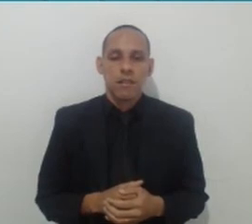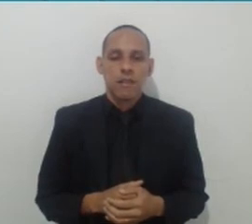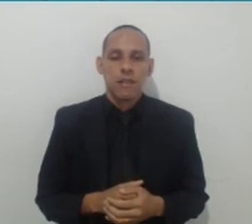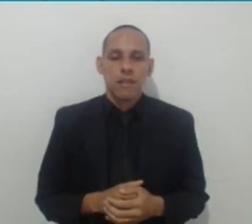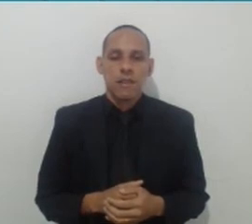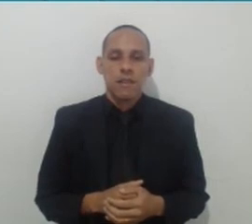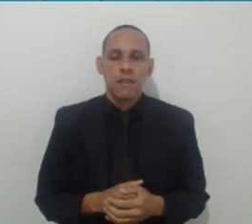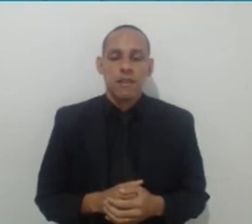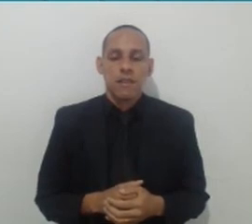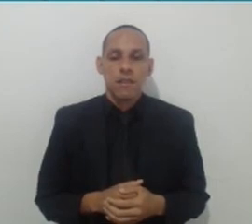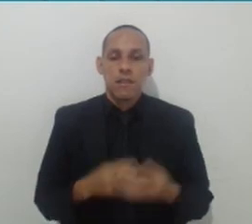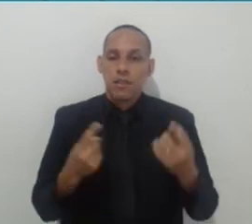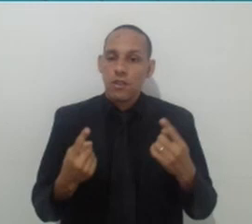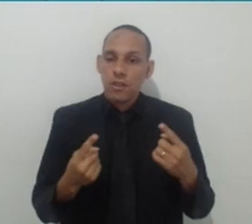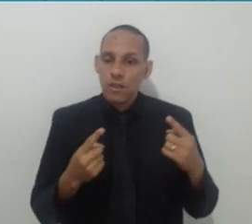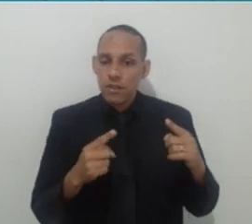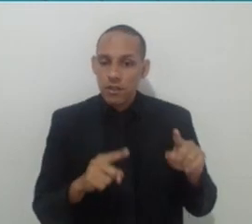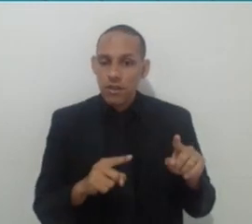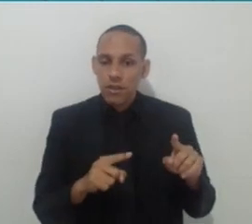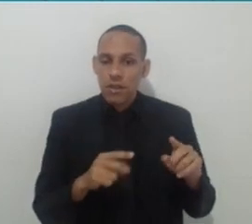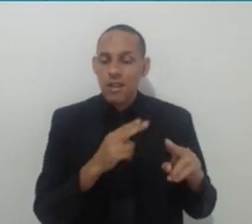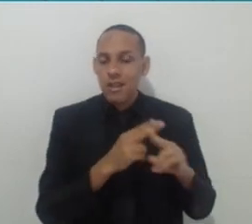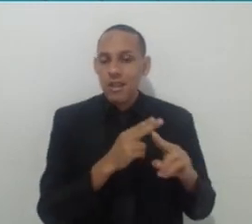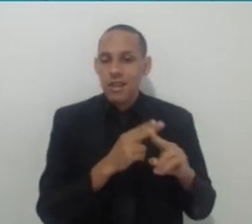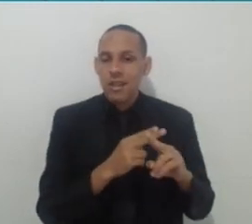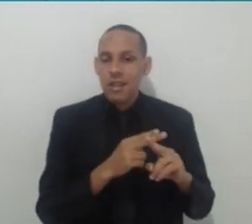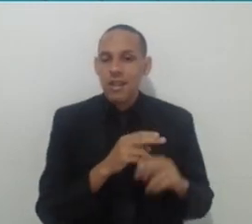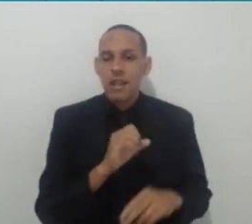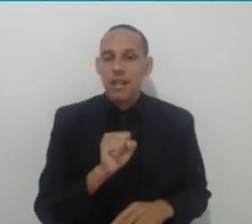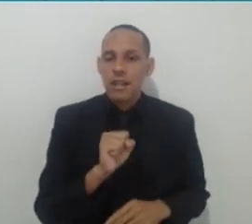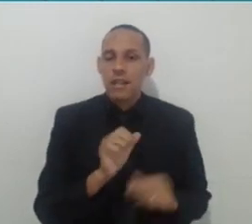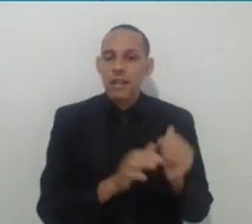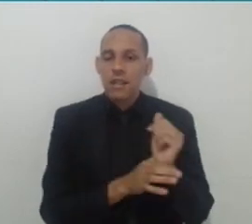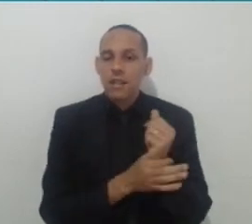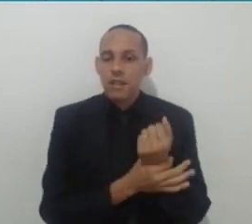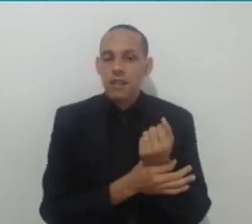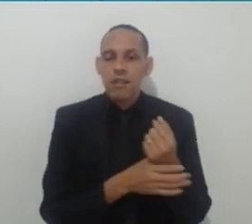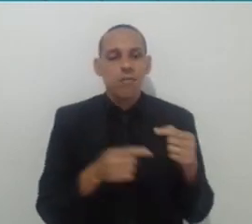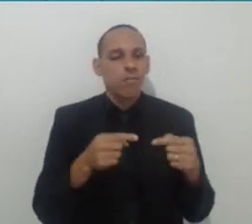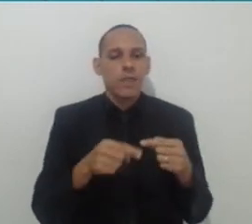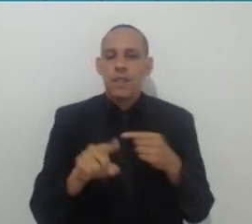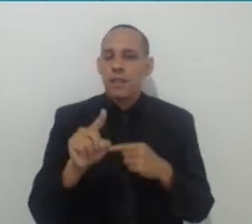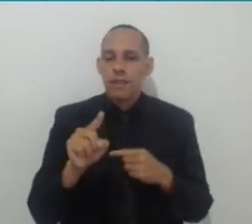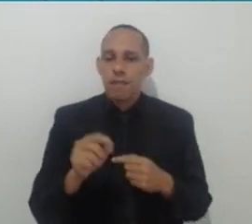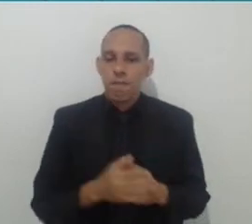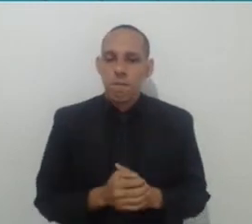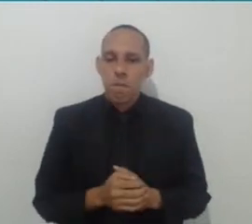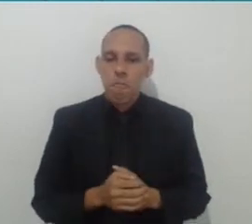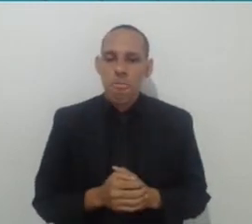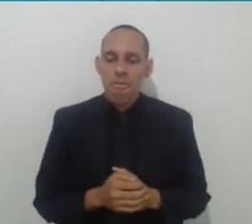para a Caixa essa garantia não é cabível, entendeu?